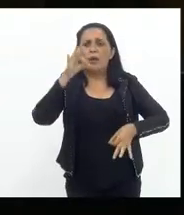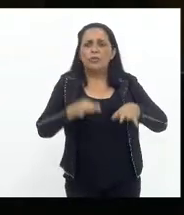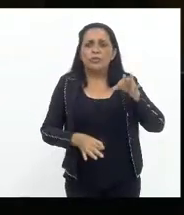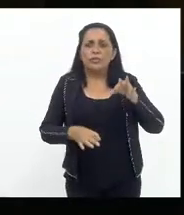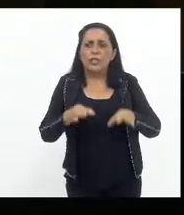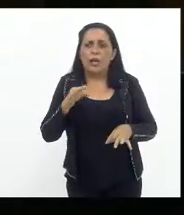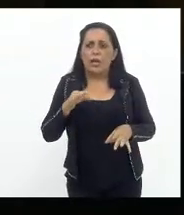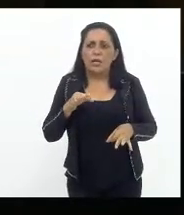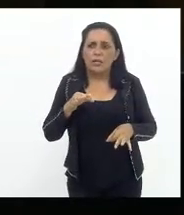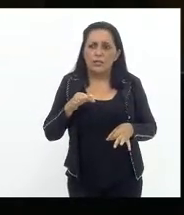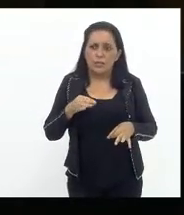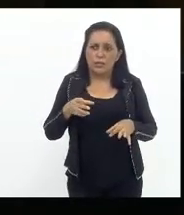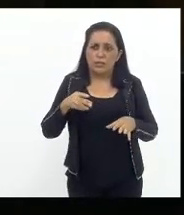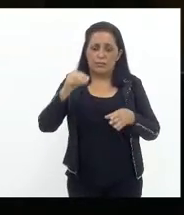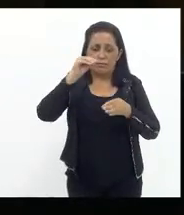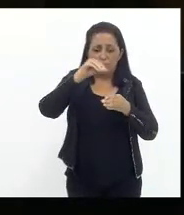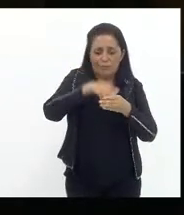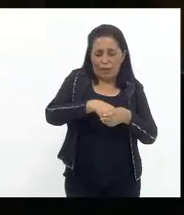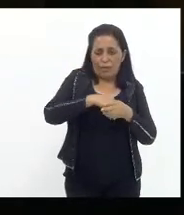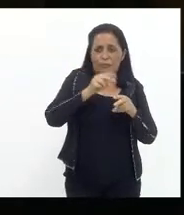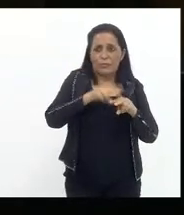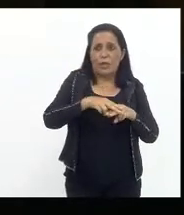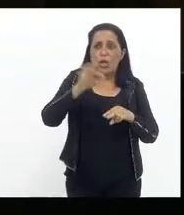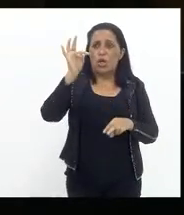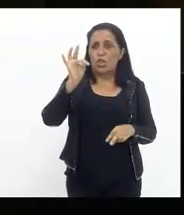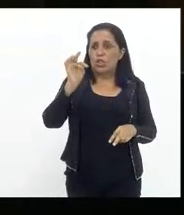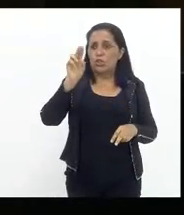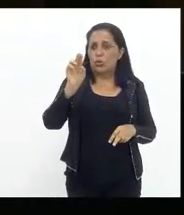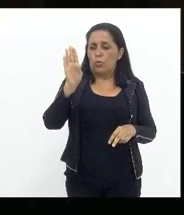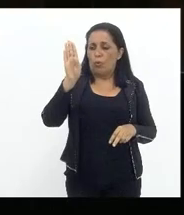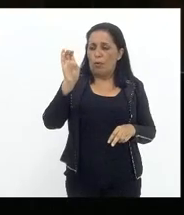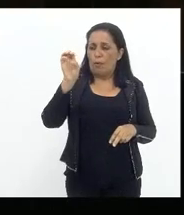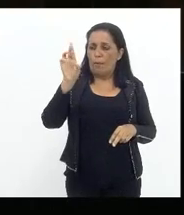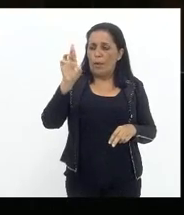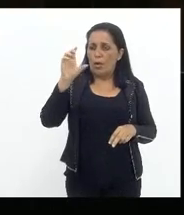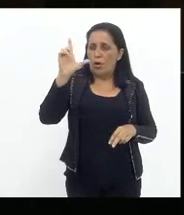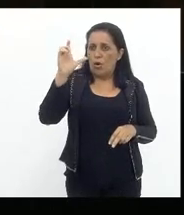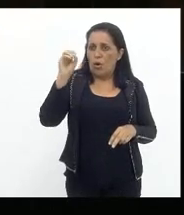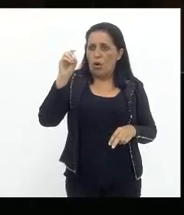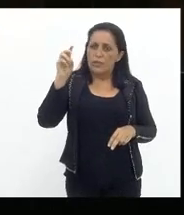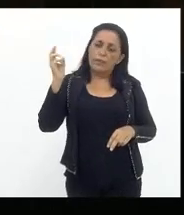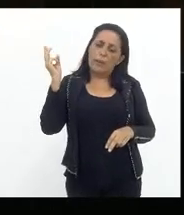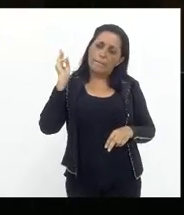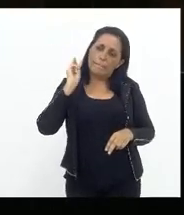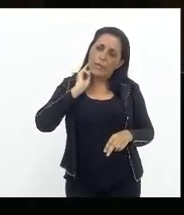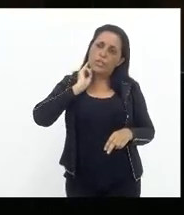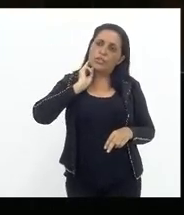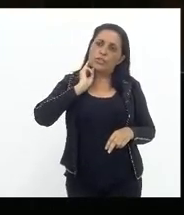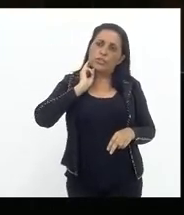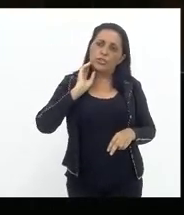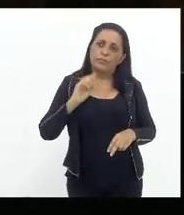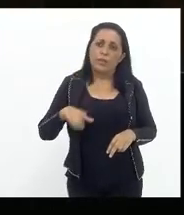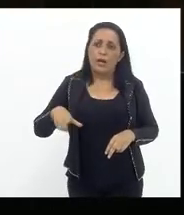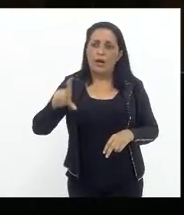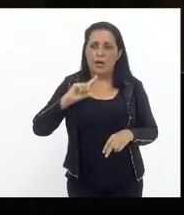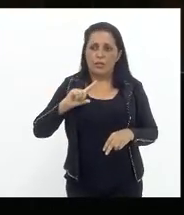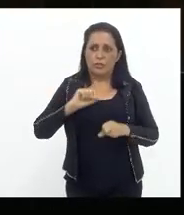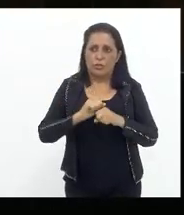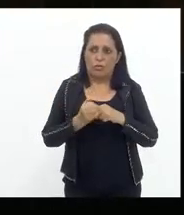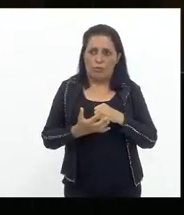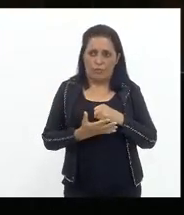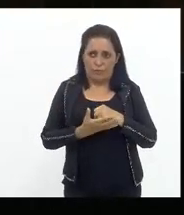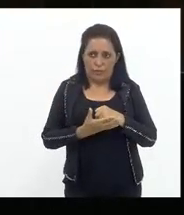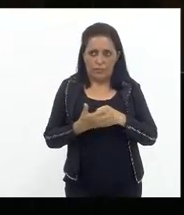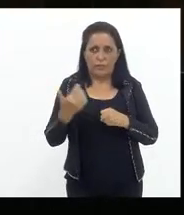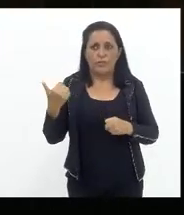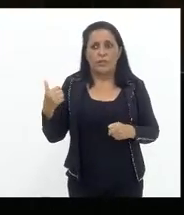sobre a tuberculose dentro do cárcere e também sobre meningite. Antes mesmo da